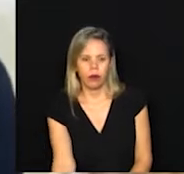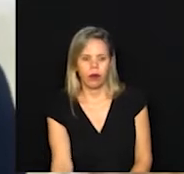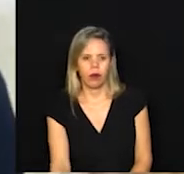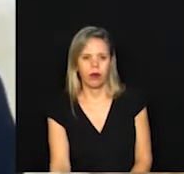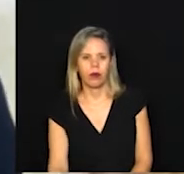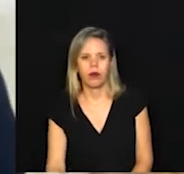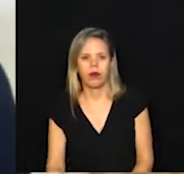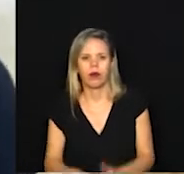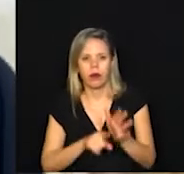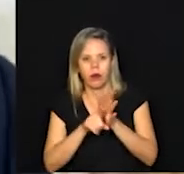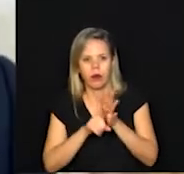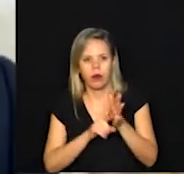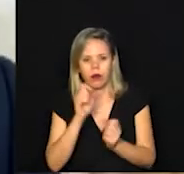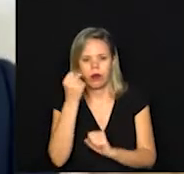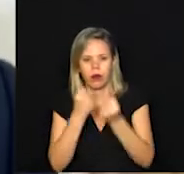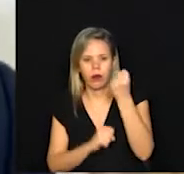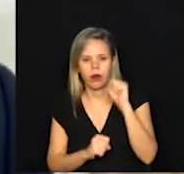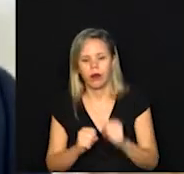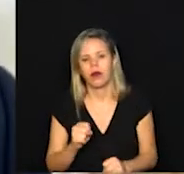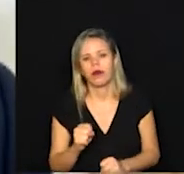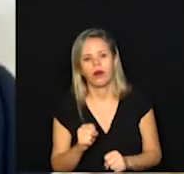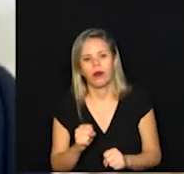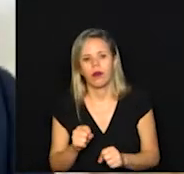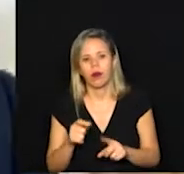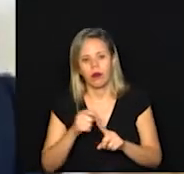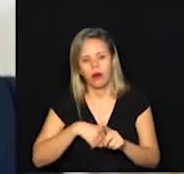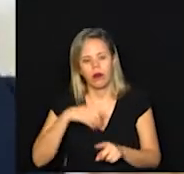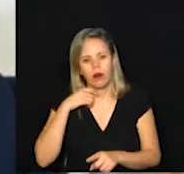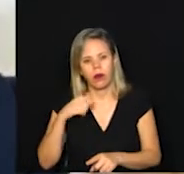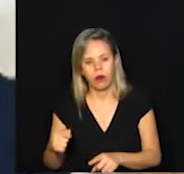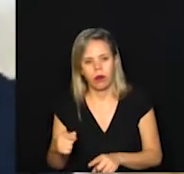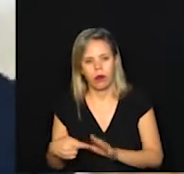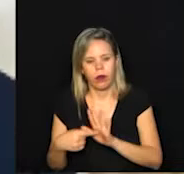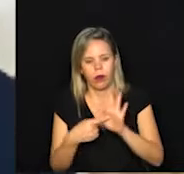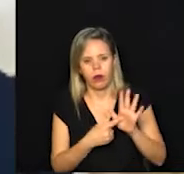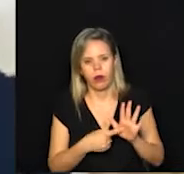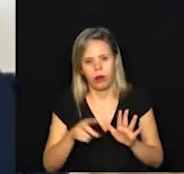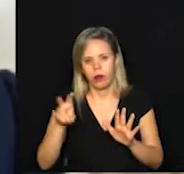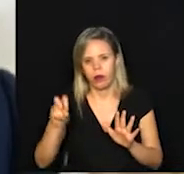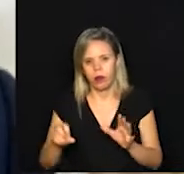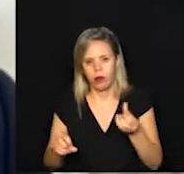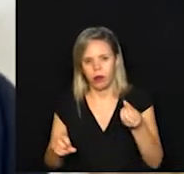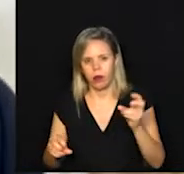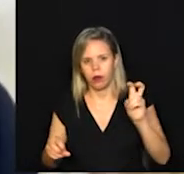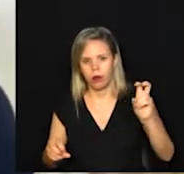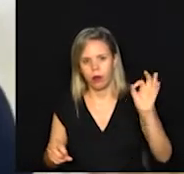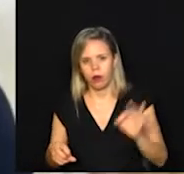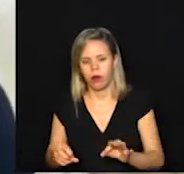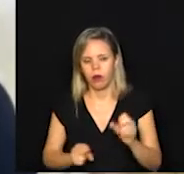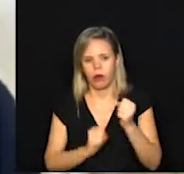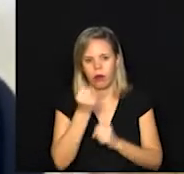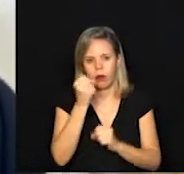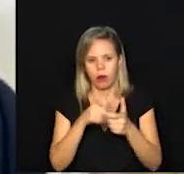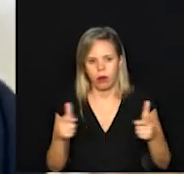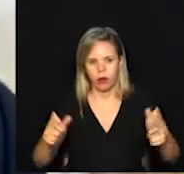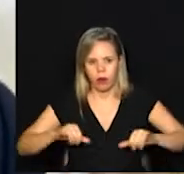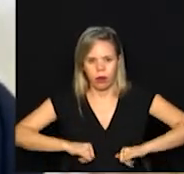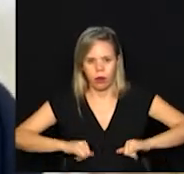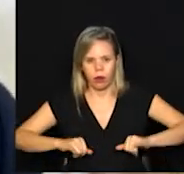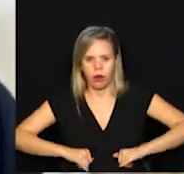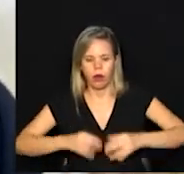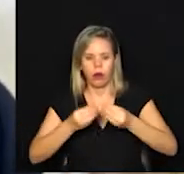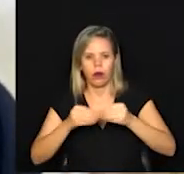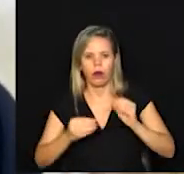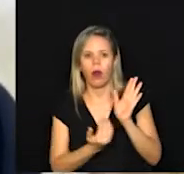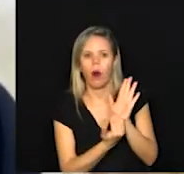A sondagem industrial do CIESP Campinas no mês de abril mostra que de 50% a 65% das indústrias sofrerão com o impacto